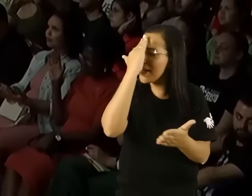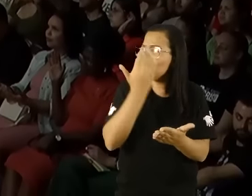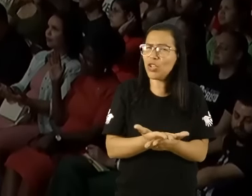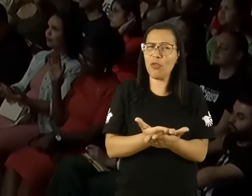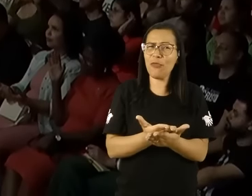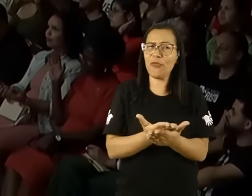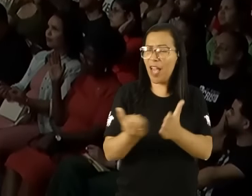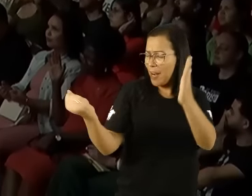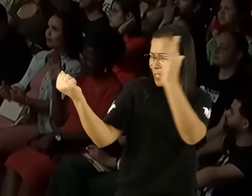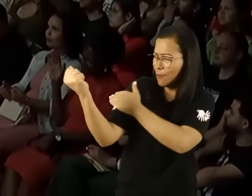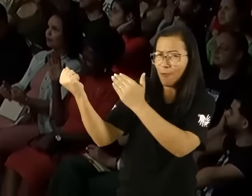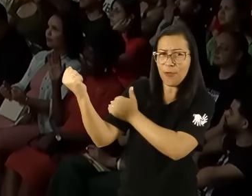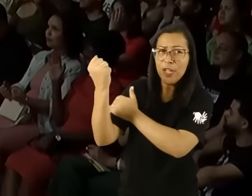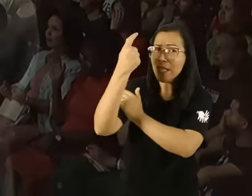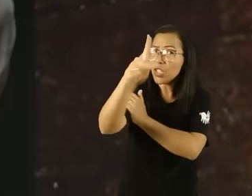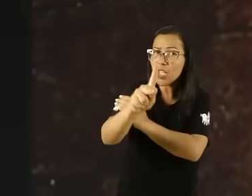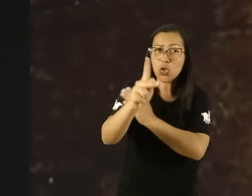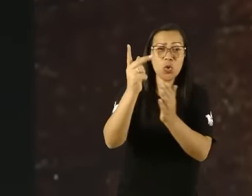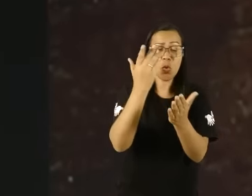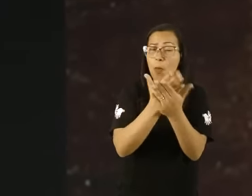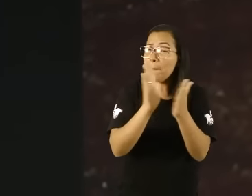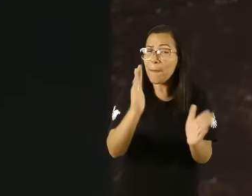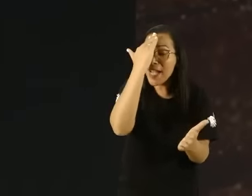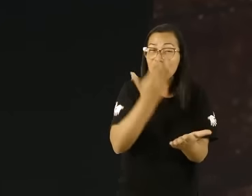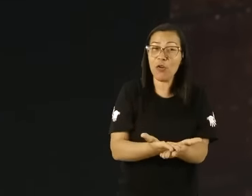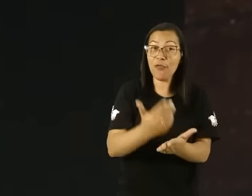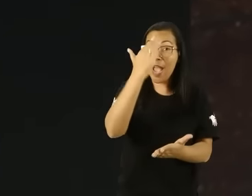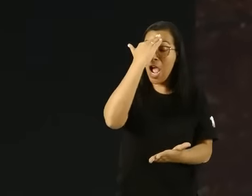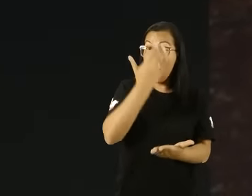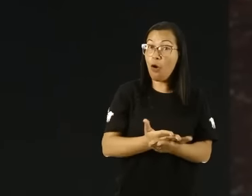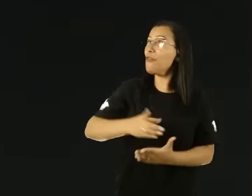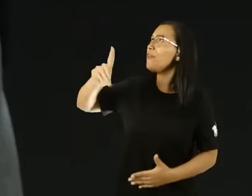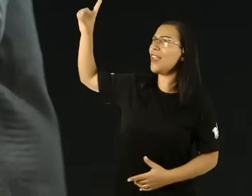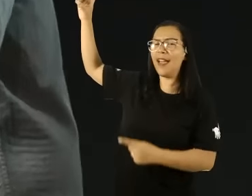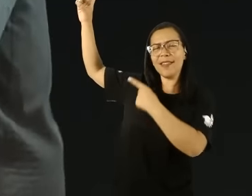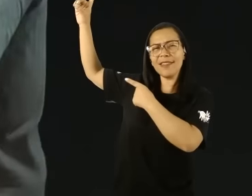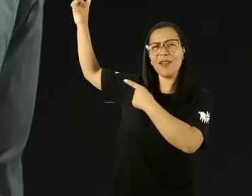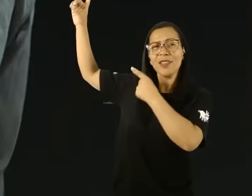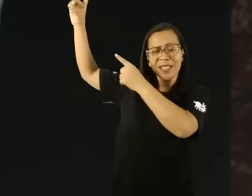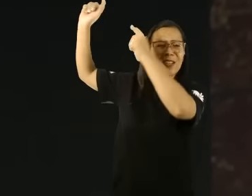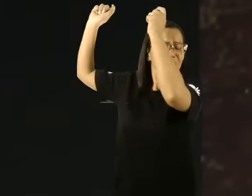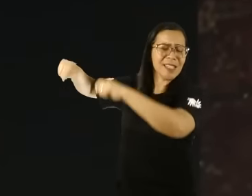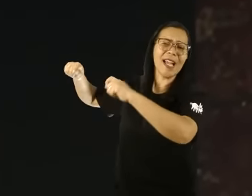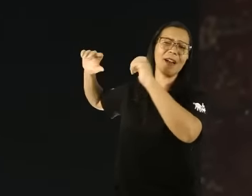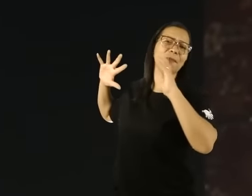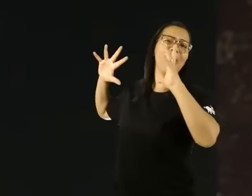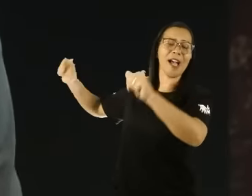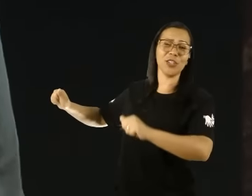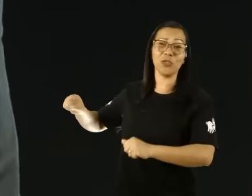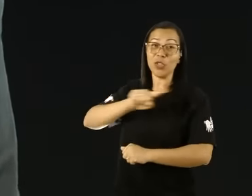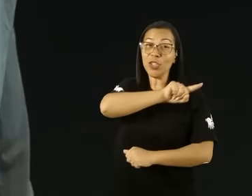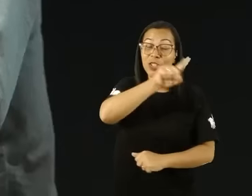presença, você dá certo, você dá lucro, você é bom, você diante de mim, você é acerteiro. Quando você está alinhado com o meu